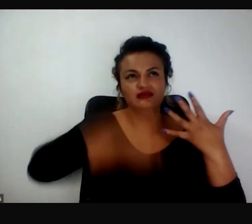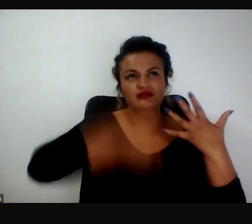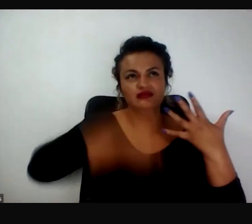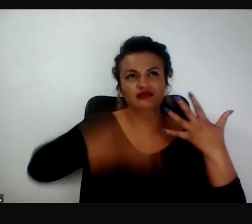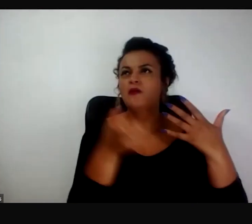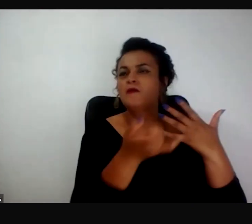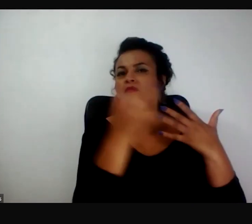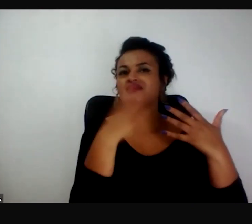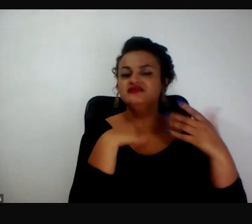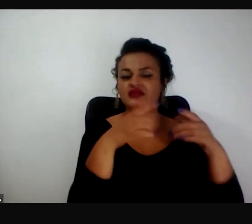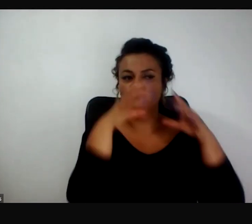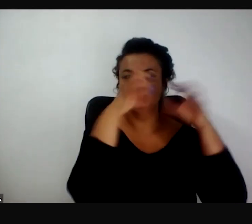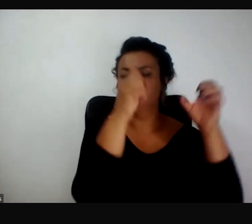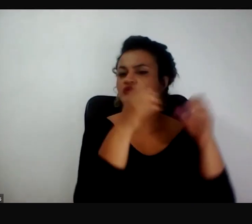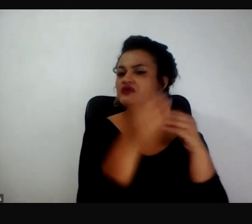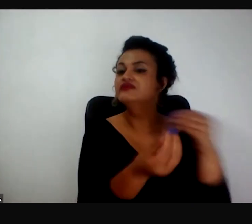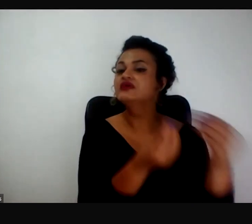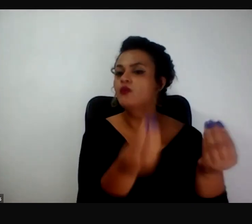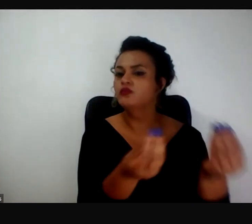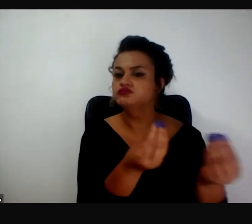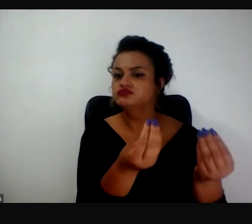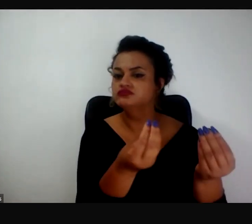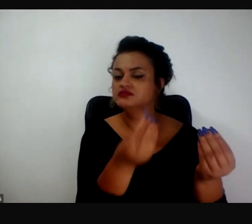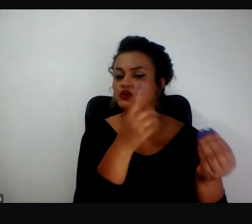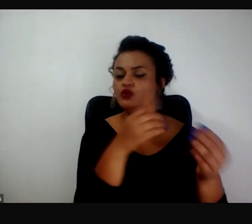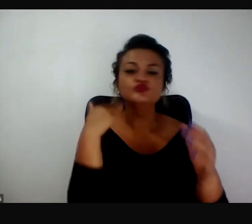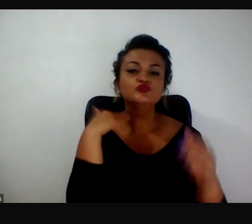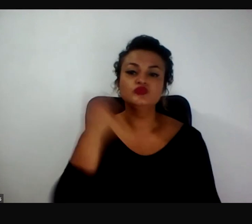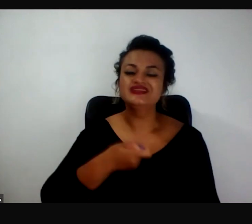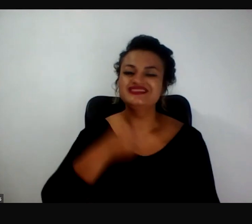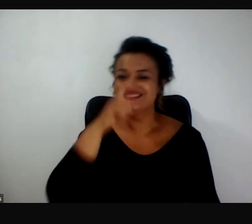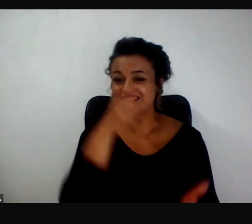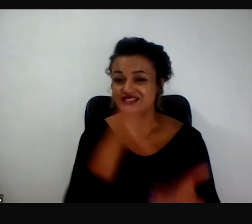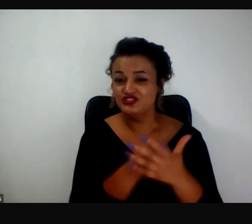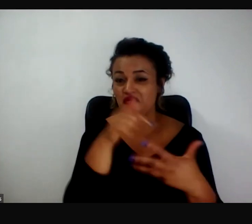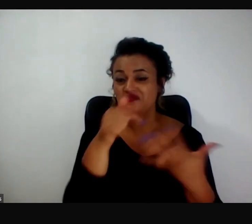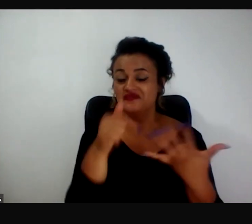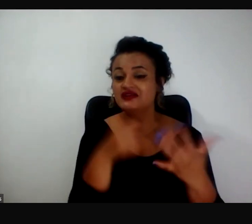tribunal, que a ideia